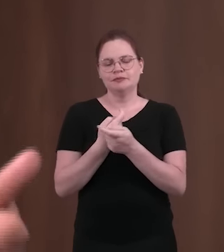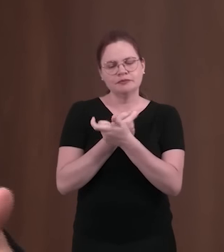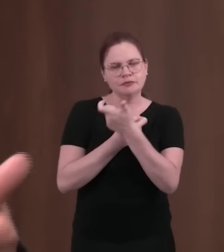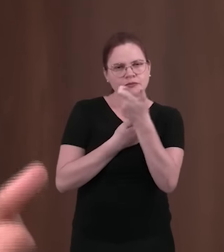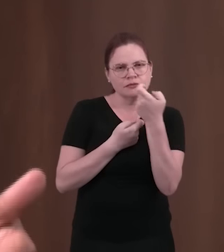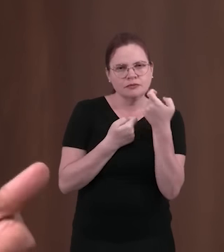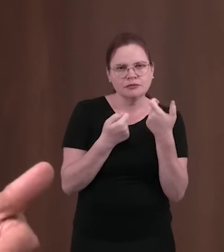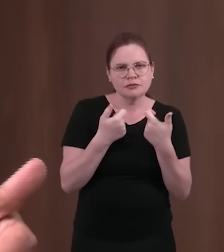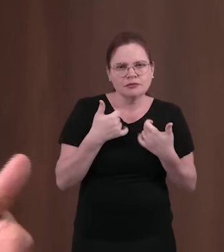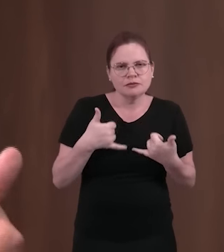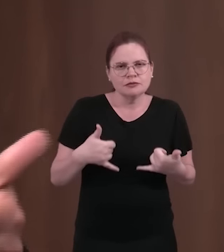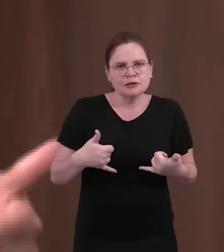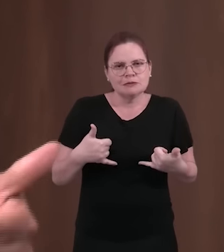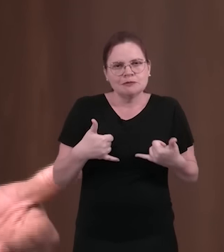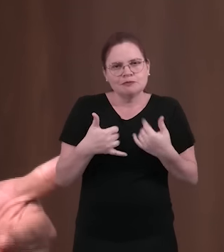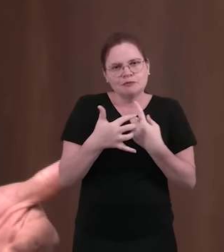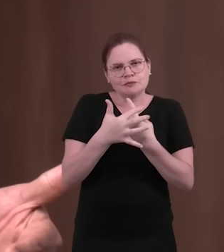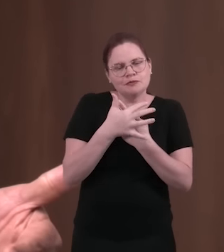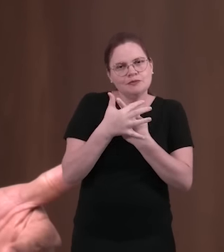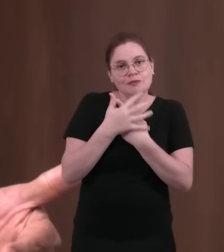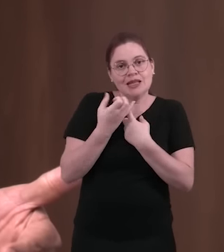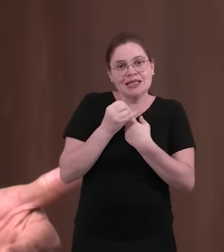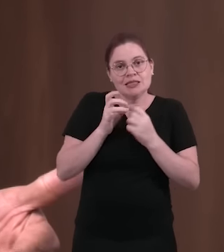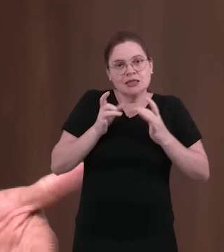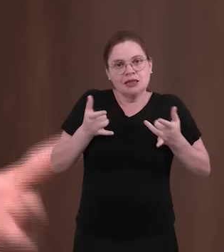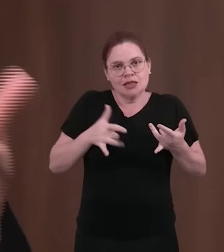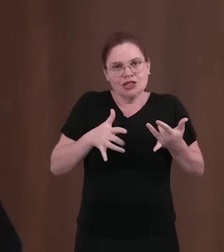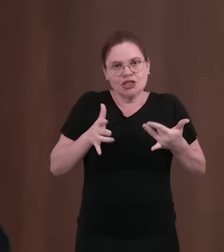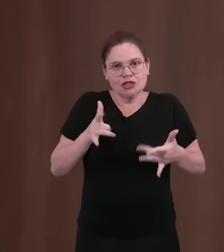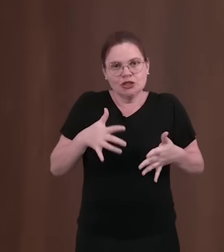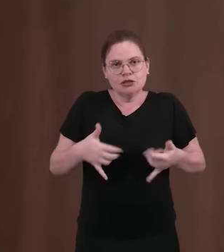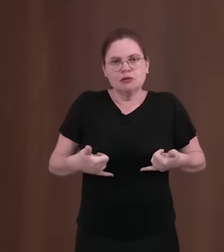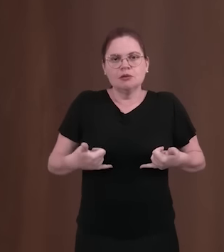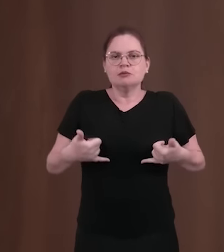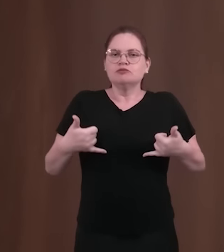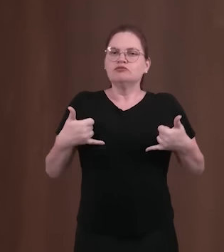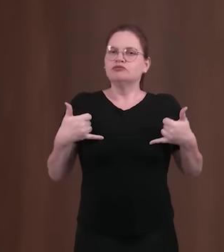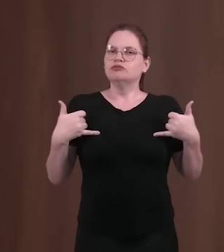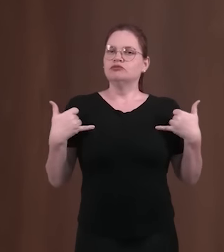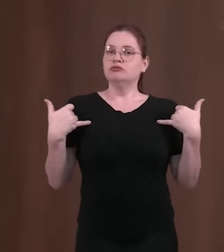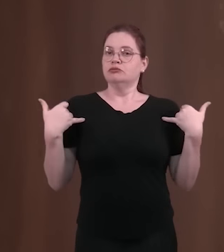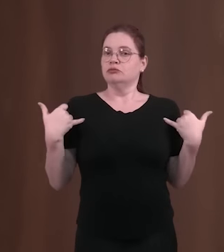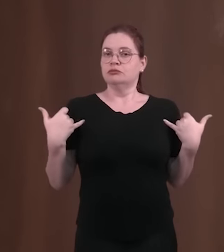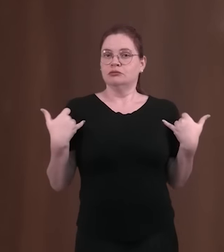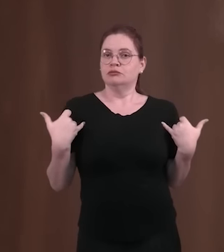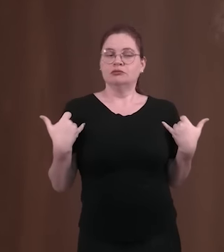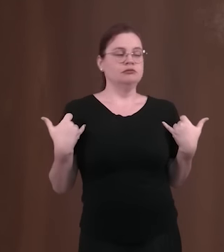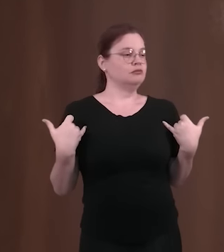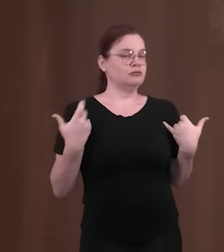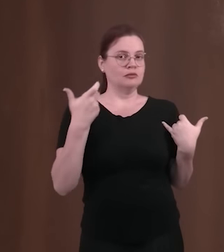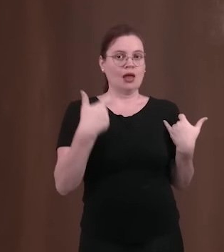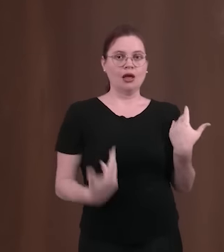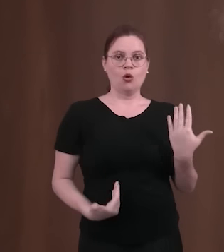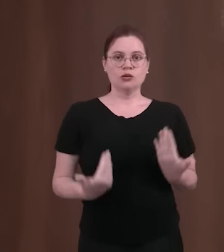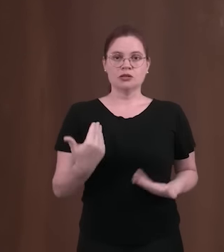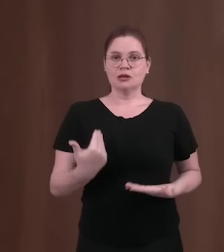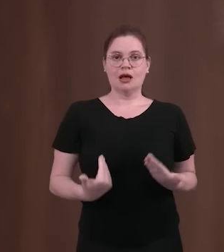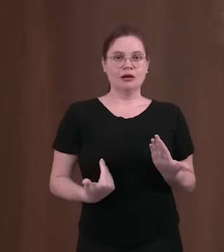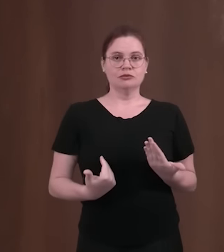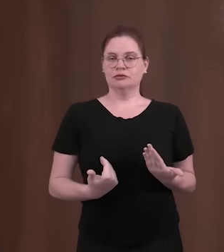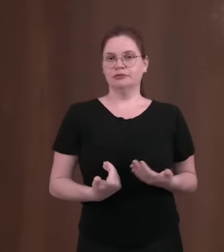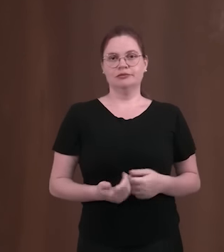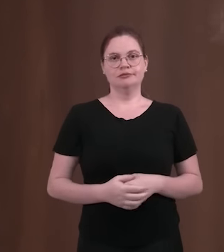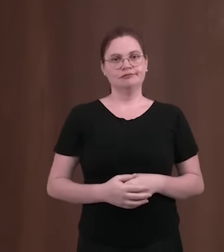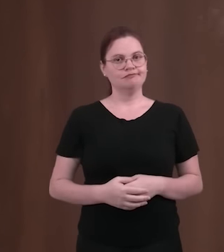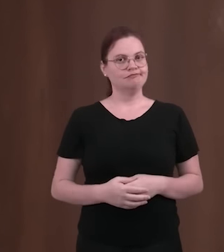Mas se nós vamos deixando, isso vai acumulando. E daí a pouco a nossa identidade de servo, o